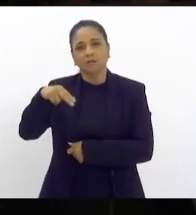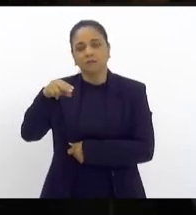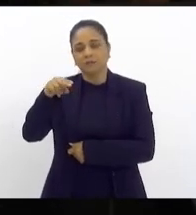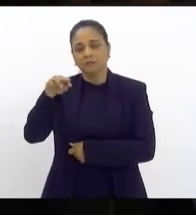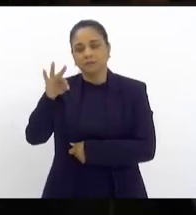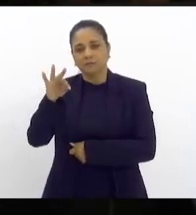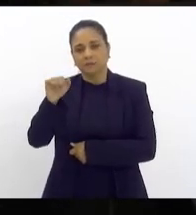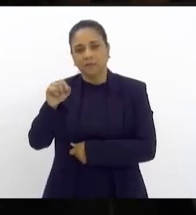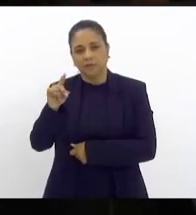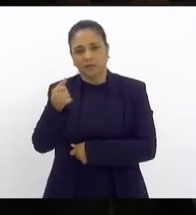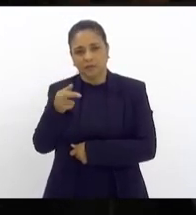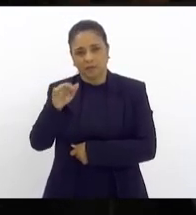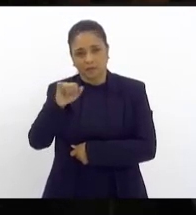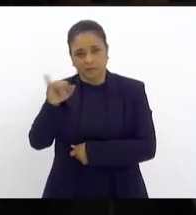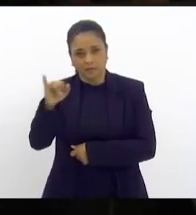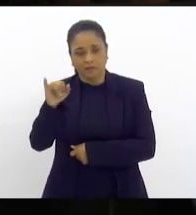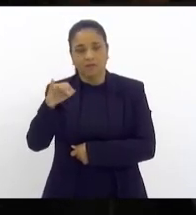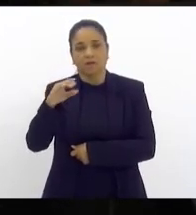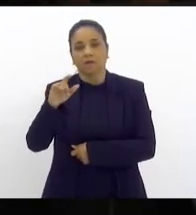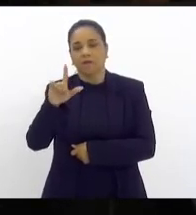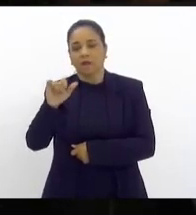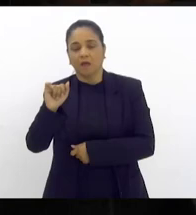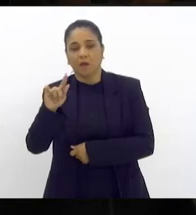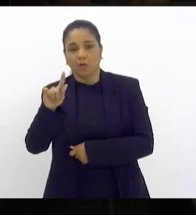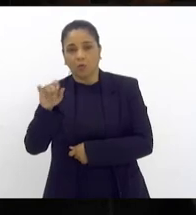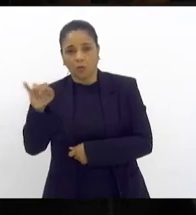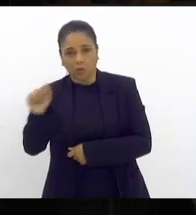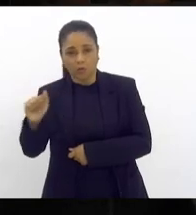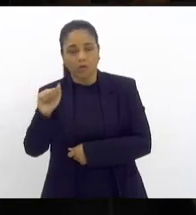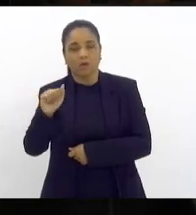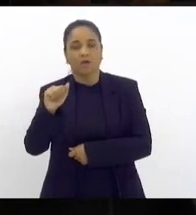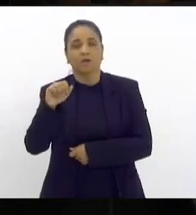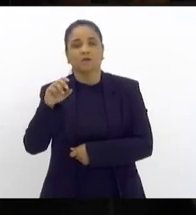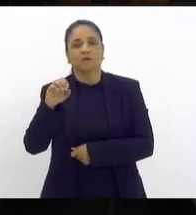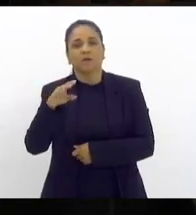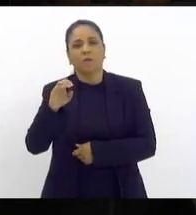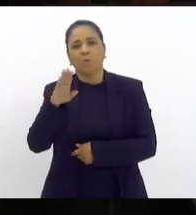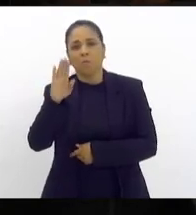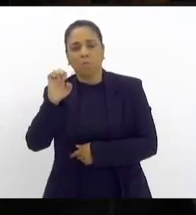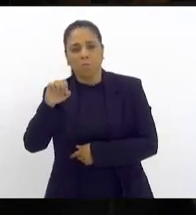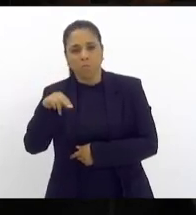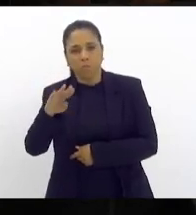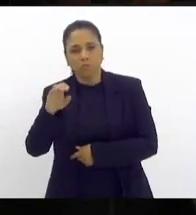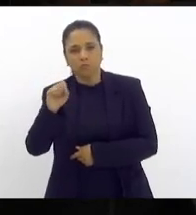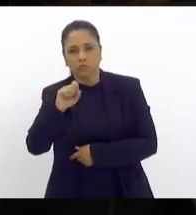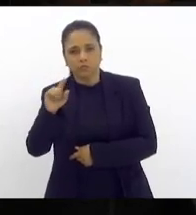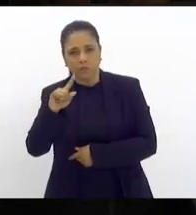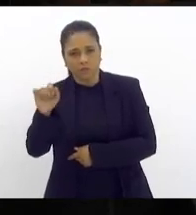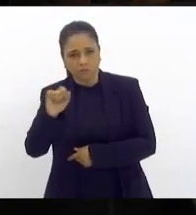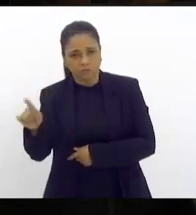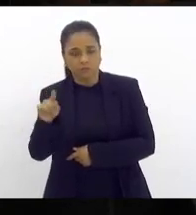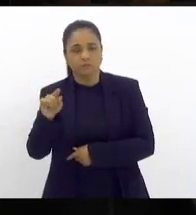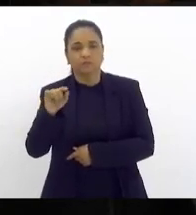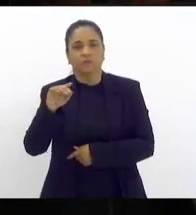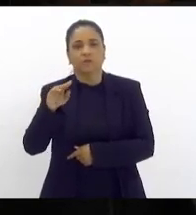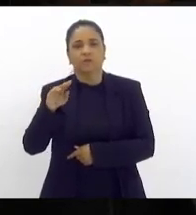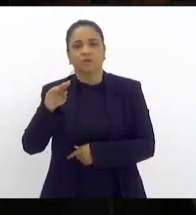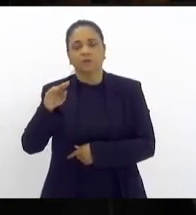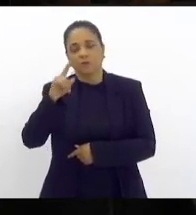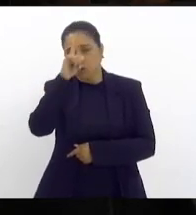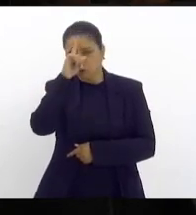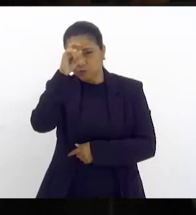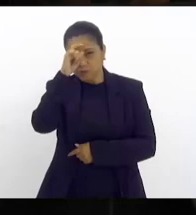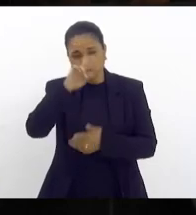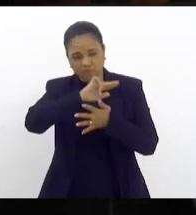da Lagoa Hospital de Ipanema hospital de Bonsucesso Hospital do servidores Hospital Cardoso Fontes para tratar dessa questão